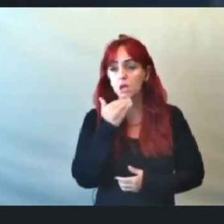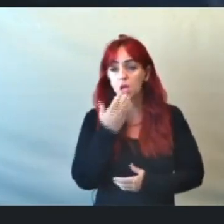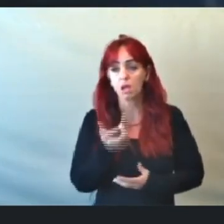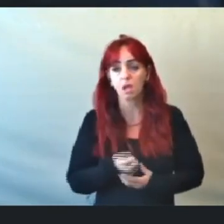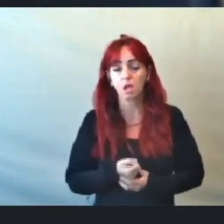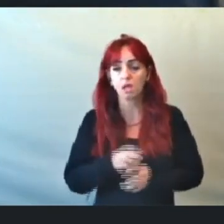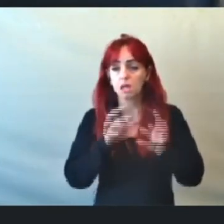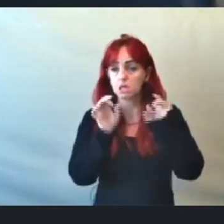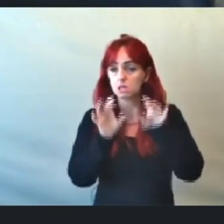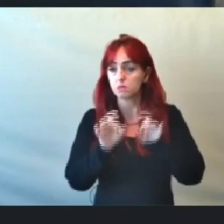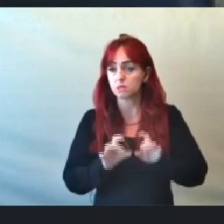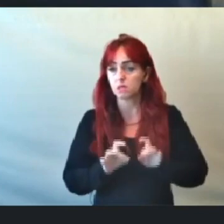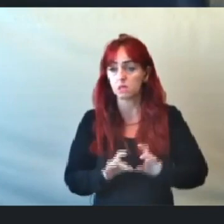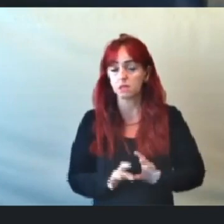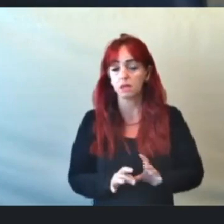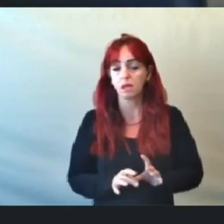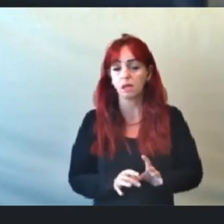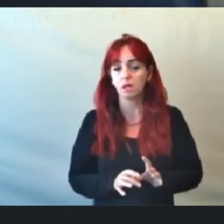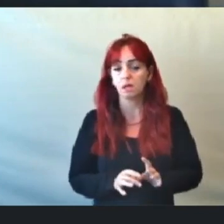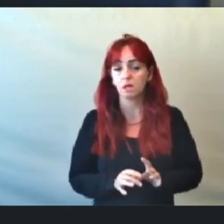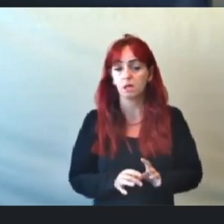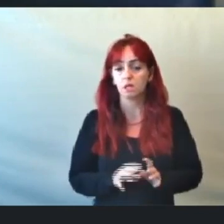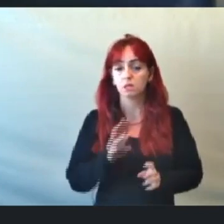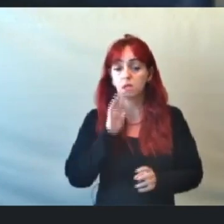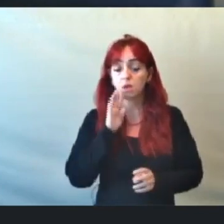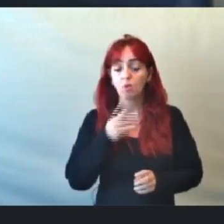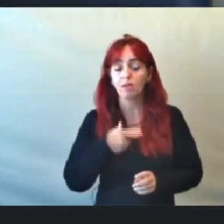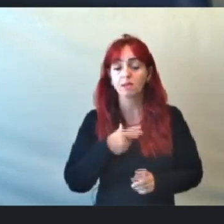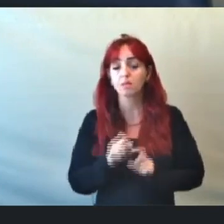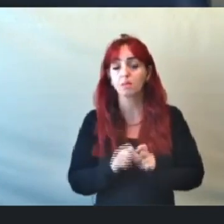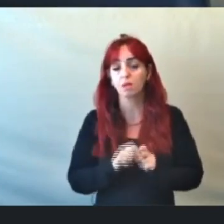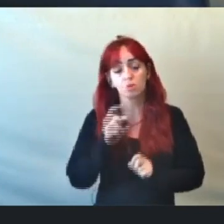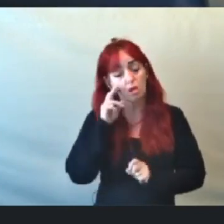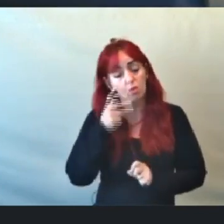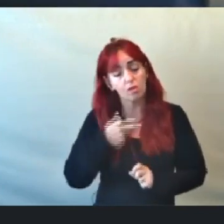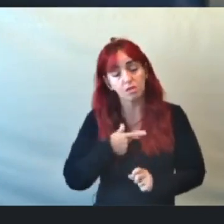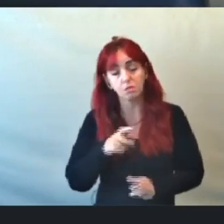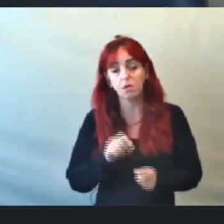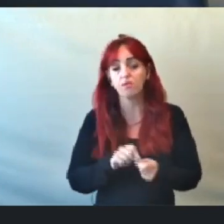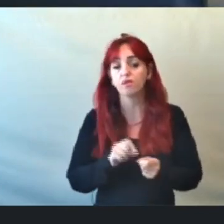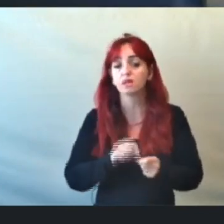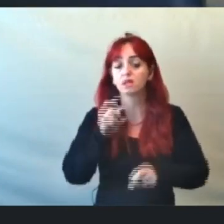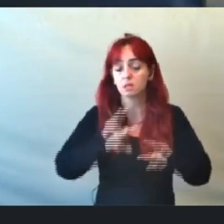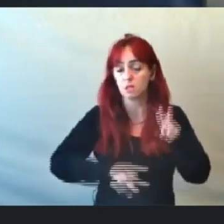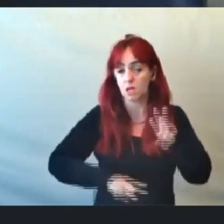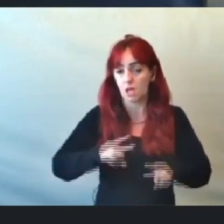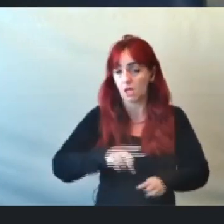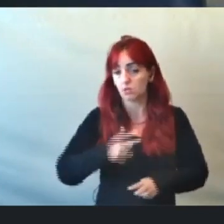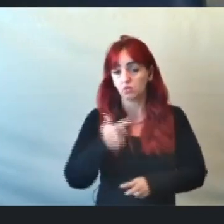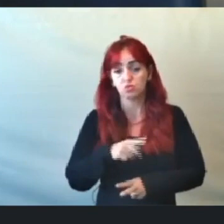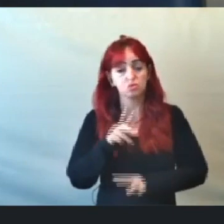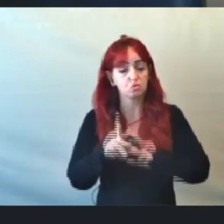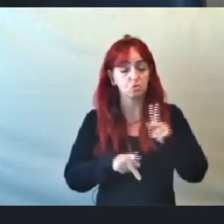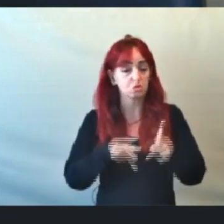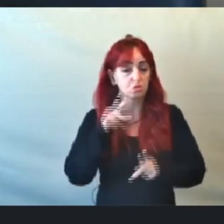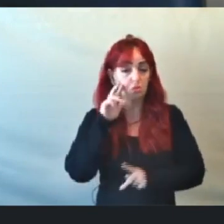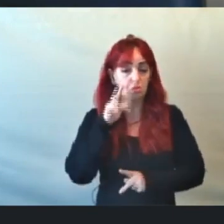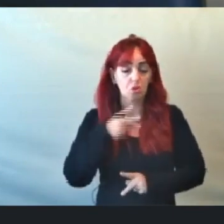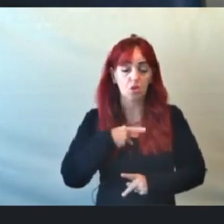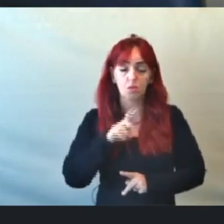especialidade e reconhecimento para fazer esse tipo de análise, né? Nós nos ativemos às